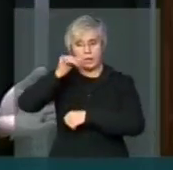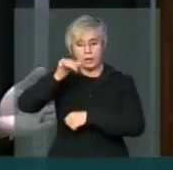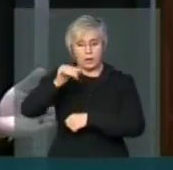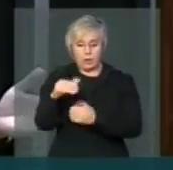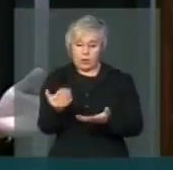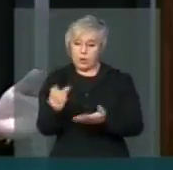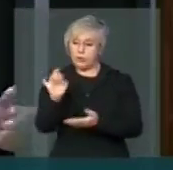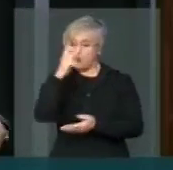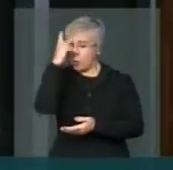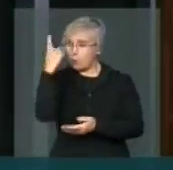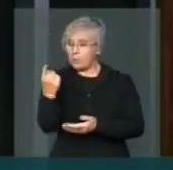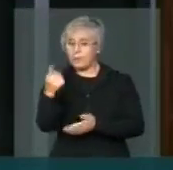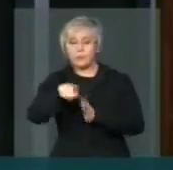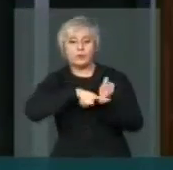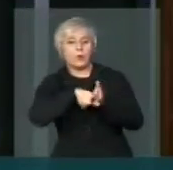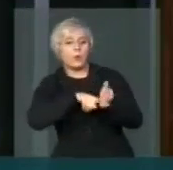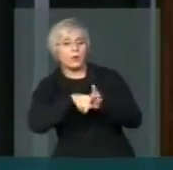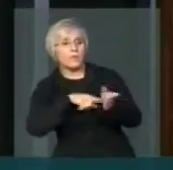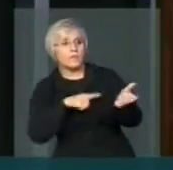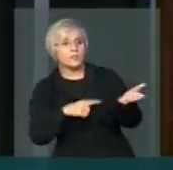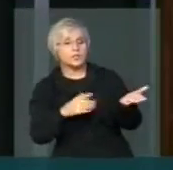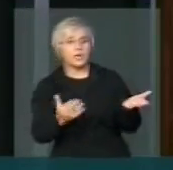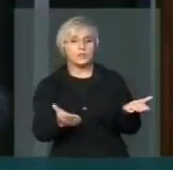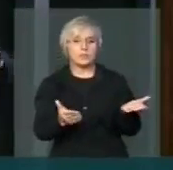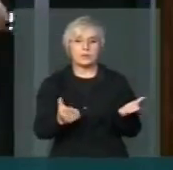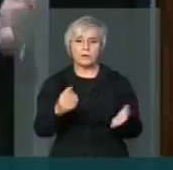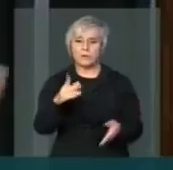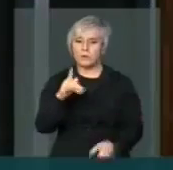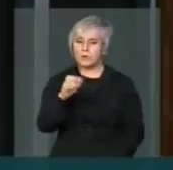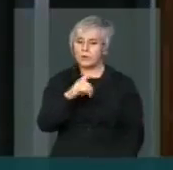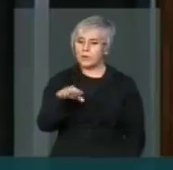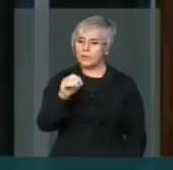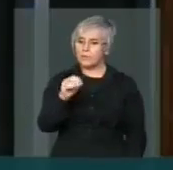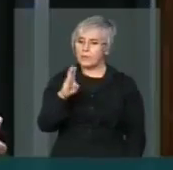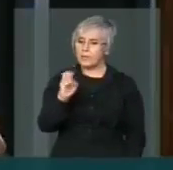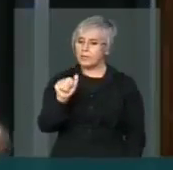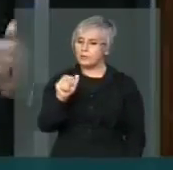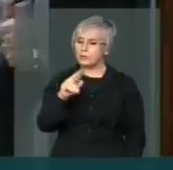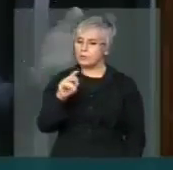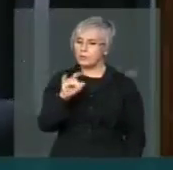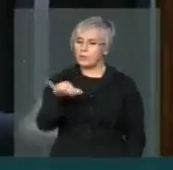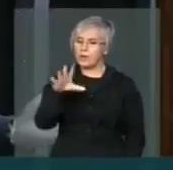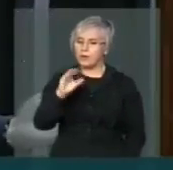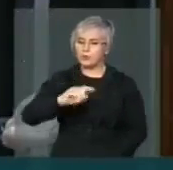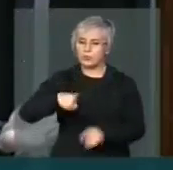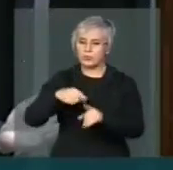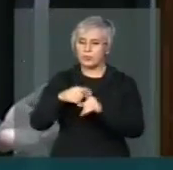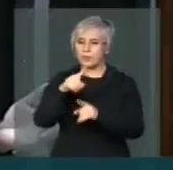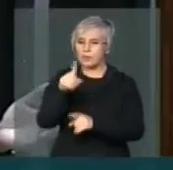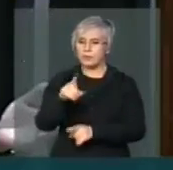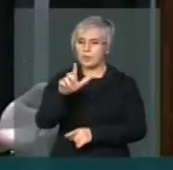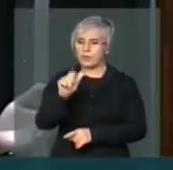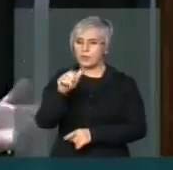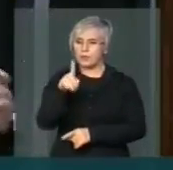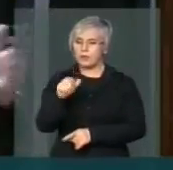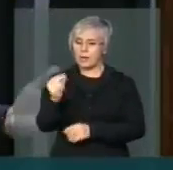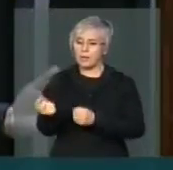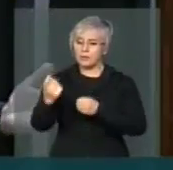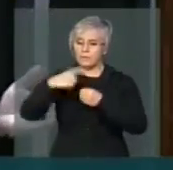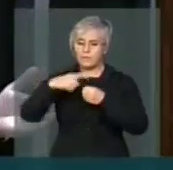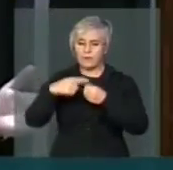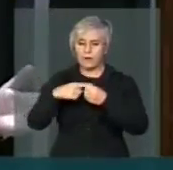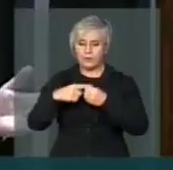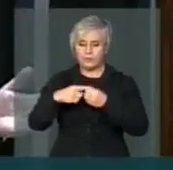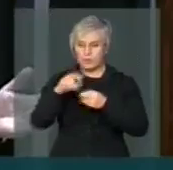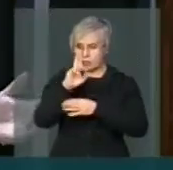um investigado. Que Pedro Barusco e que Zelada voltem às diretorias da Petrobras,